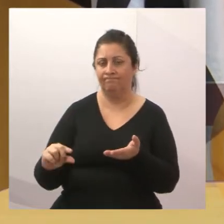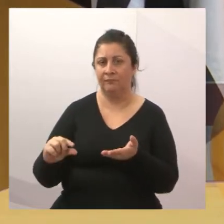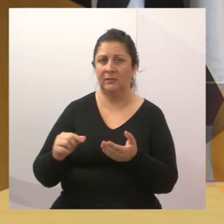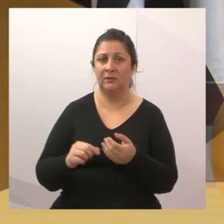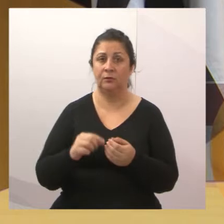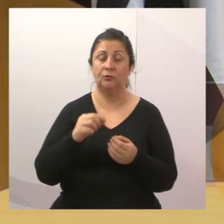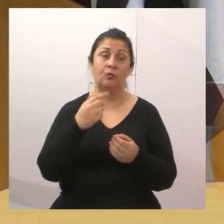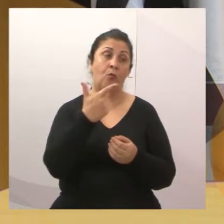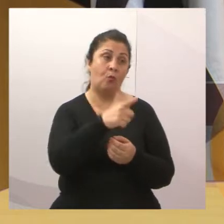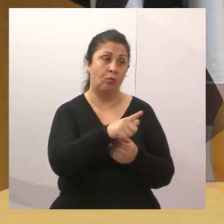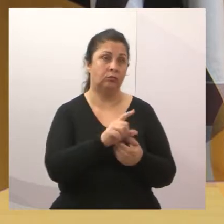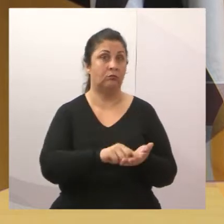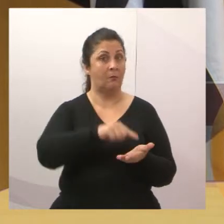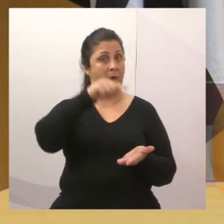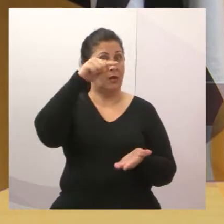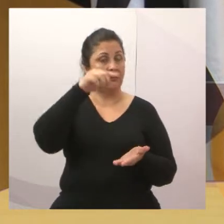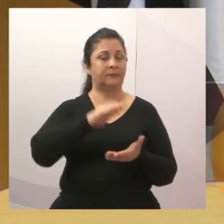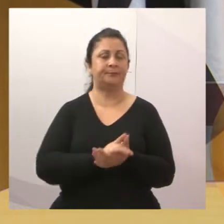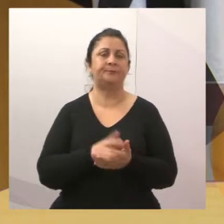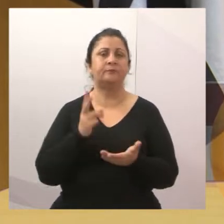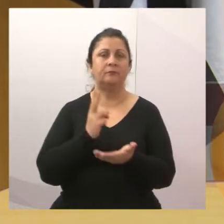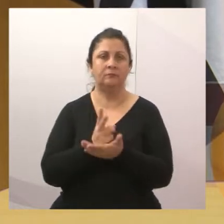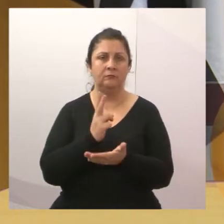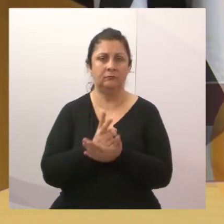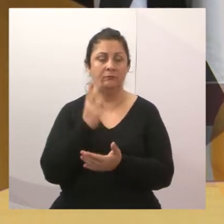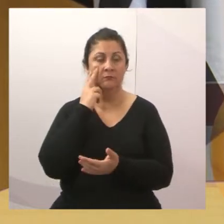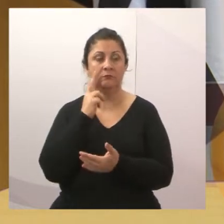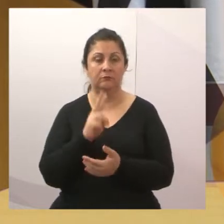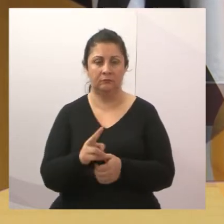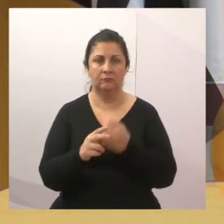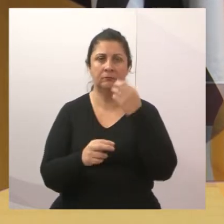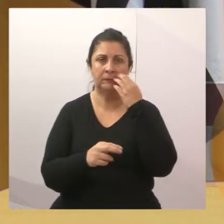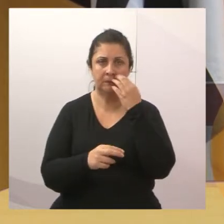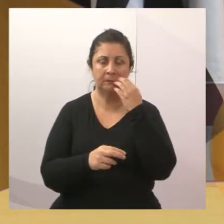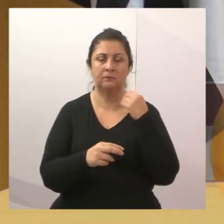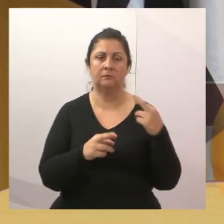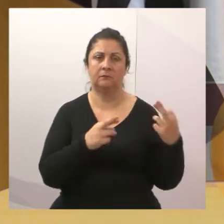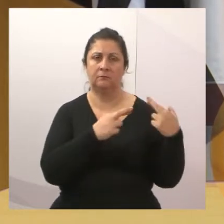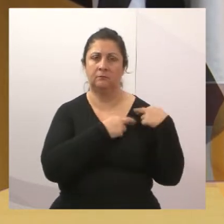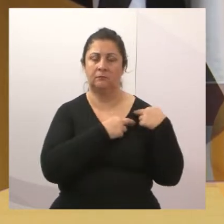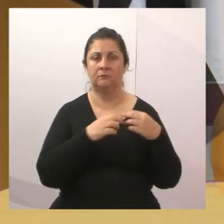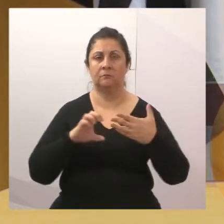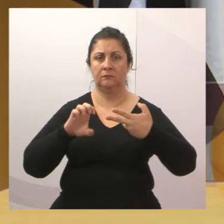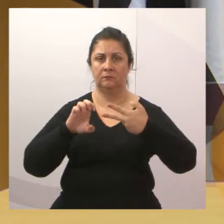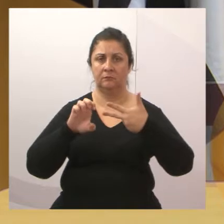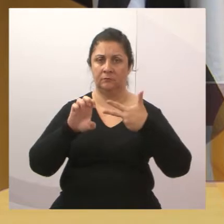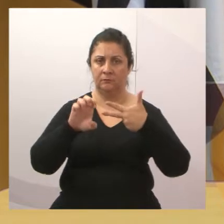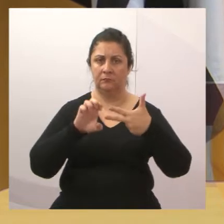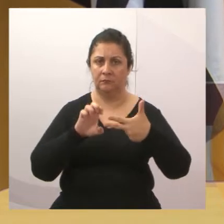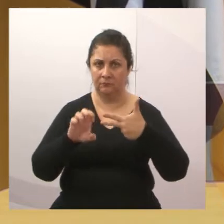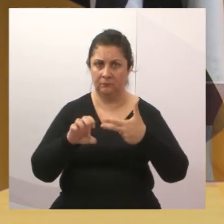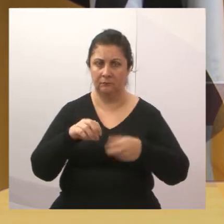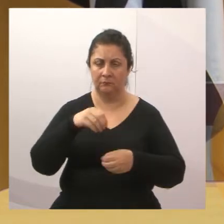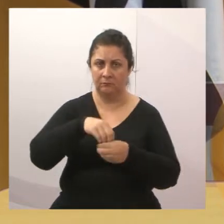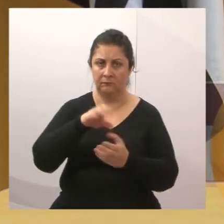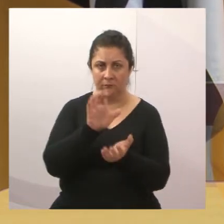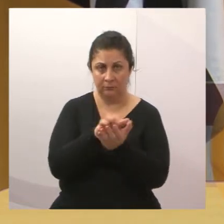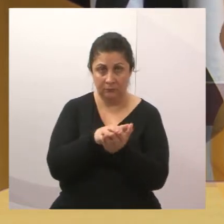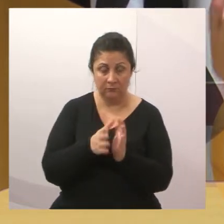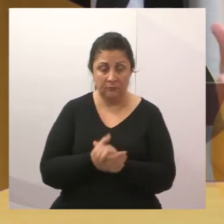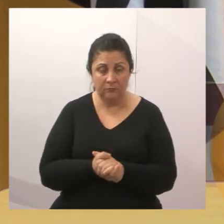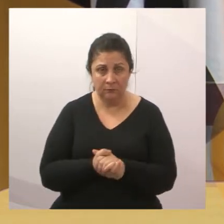outras ampliados, mas sempre o olhar da LOA e a responsabilidade do Executivo para com o município de Jacareí